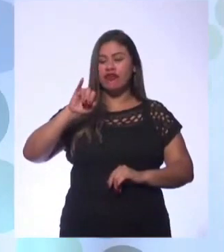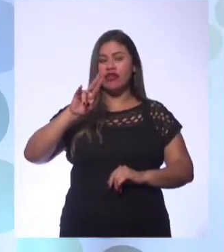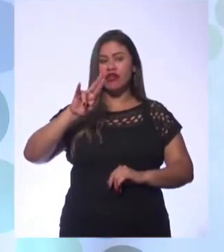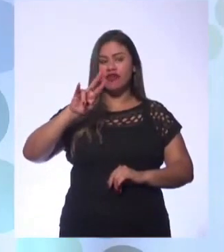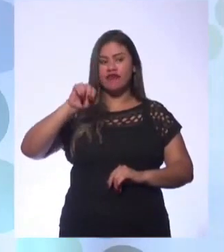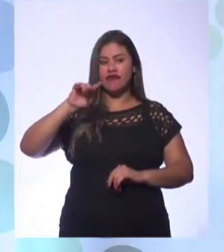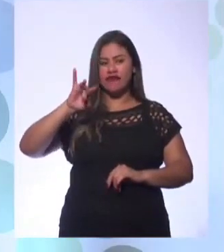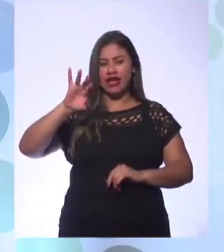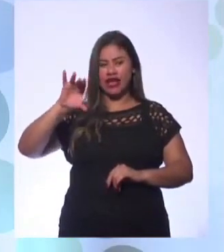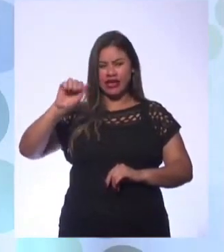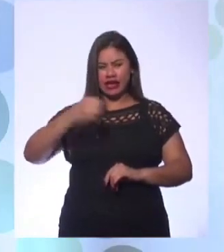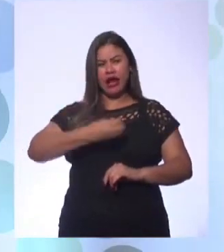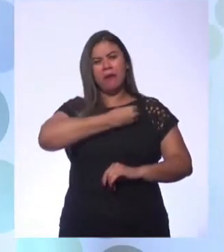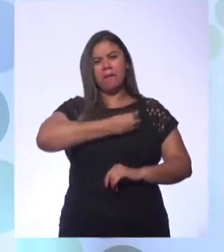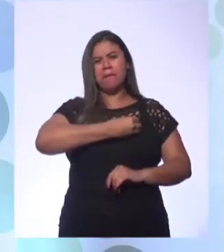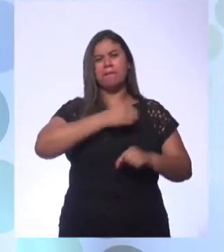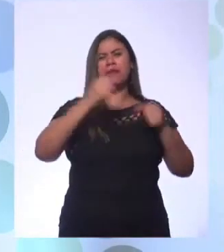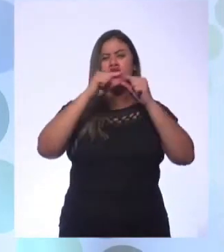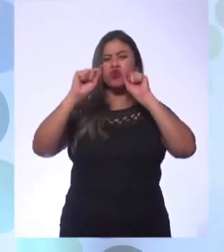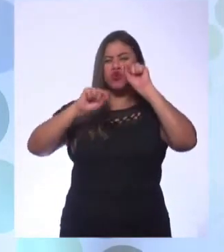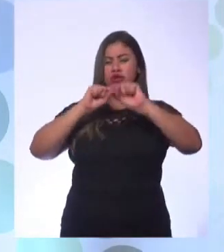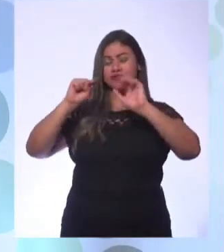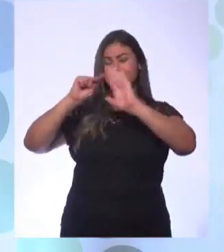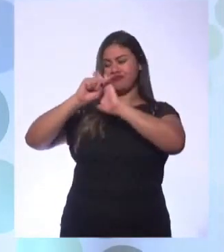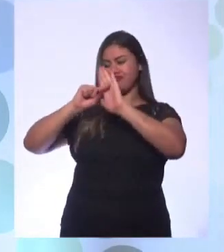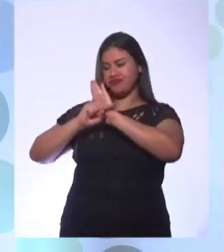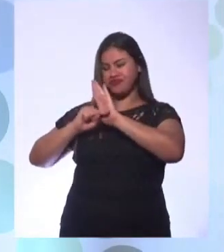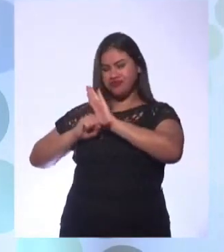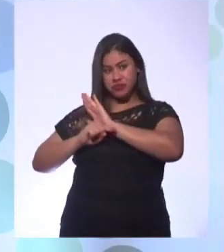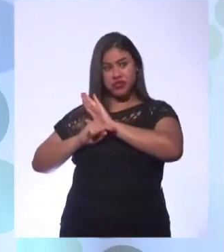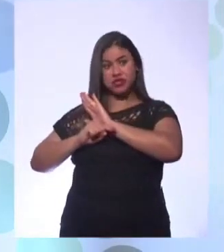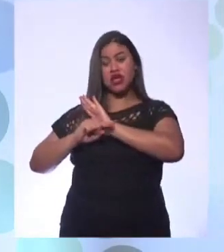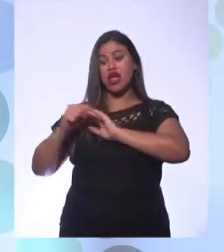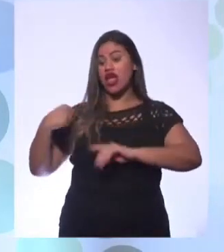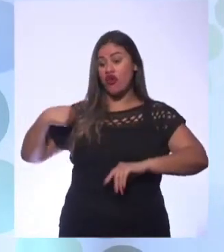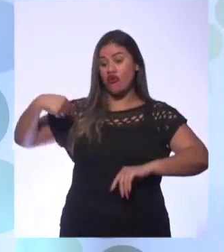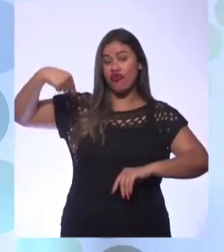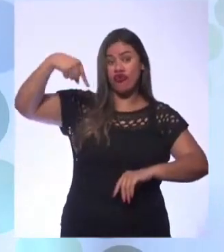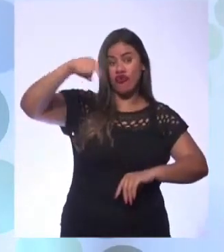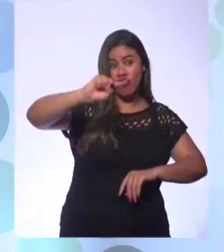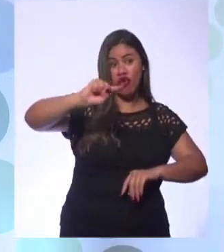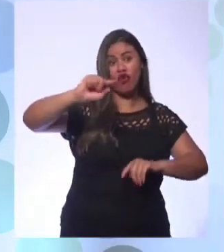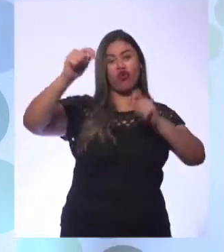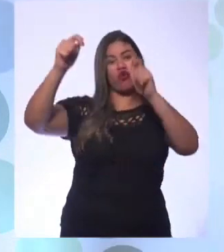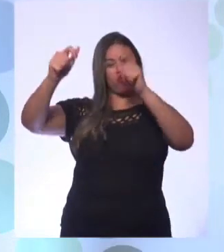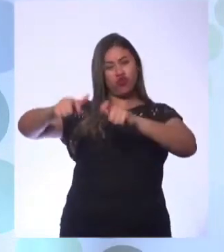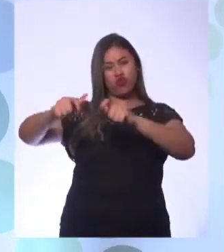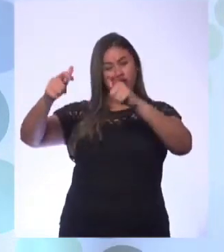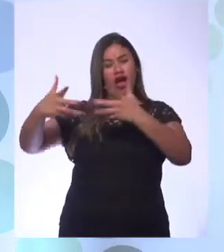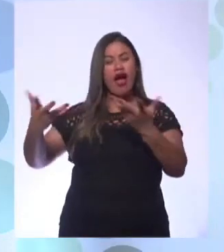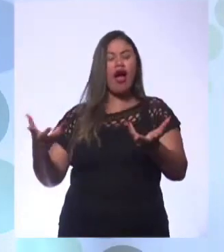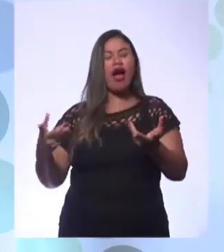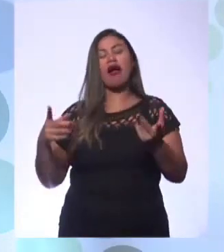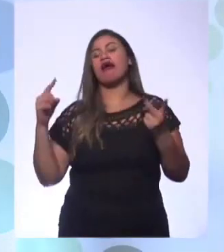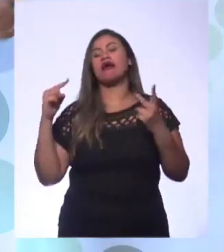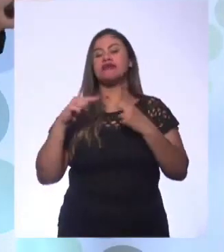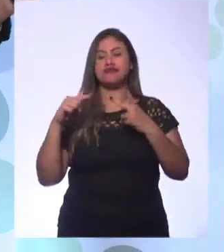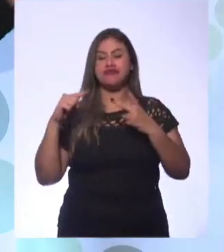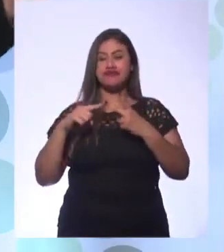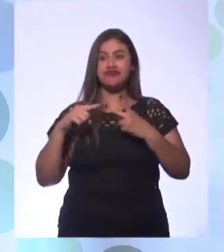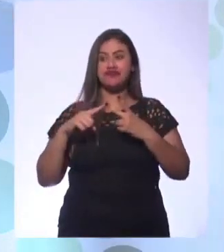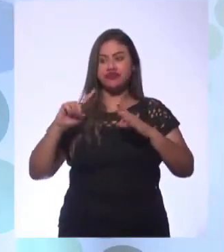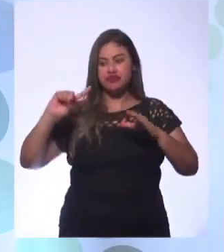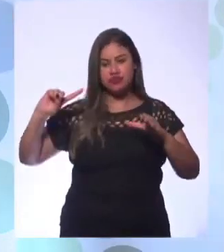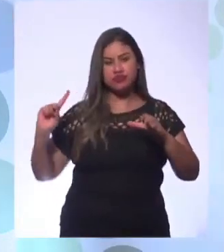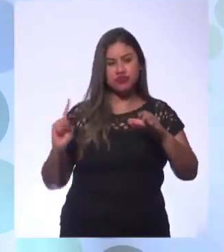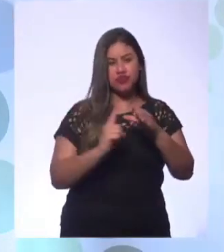ou as imersões, né, a gente se refere à pesquisa de campo. É quando eu vou fazer um workshop, é quando eu me insiro